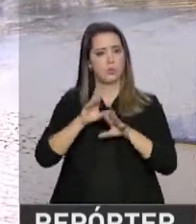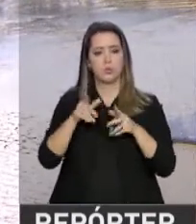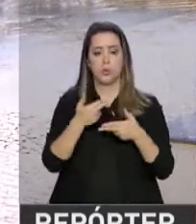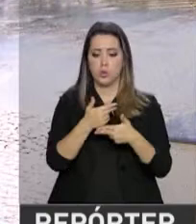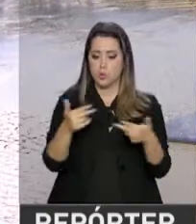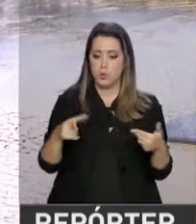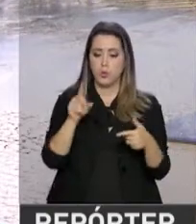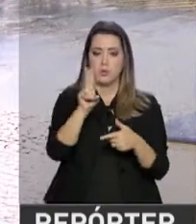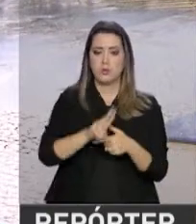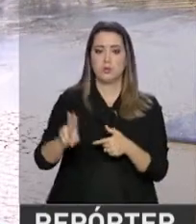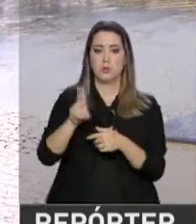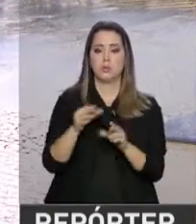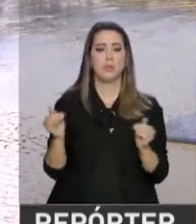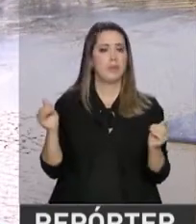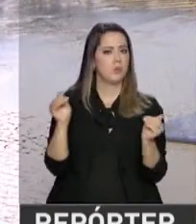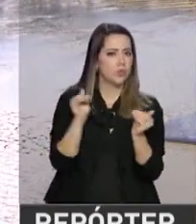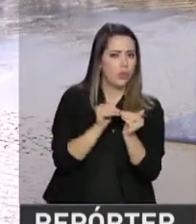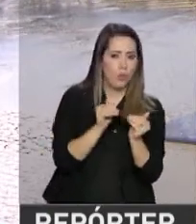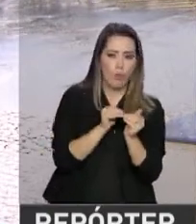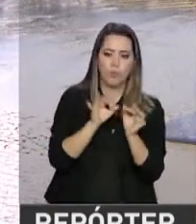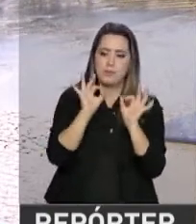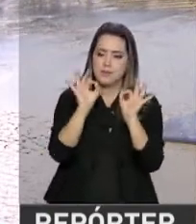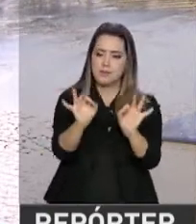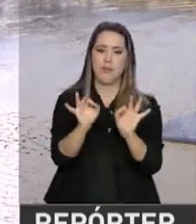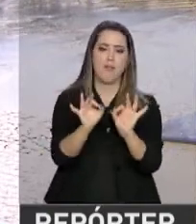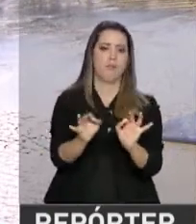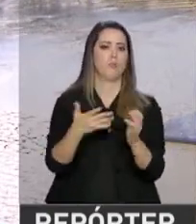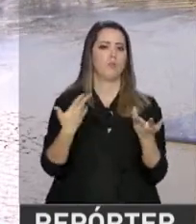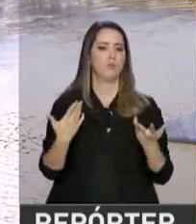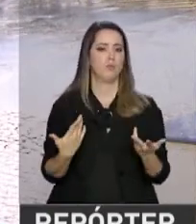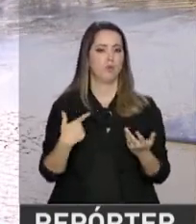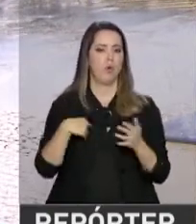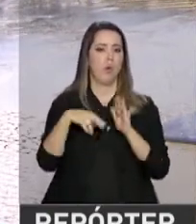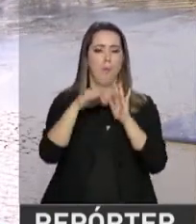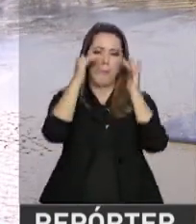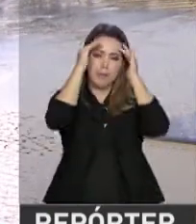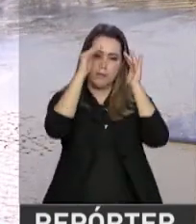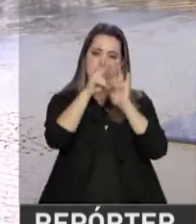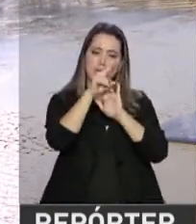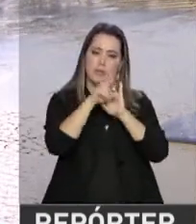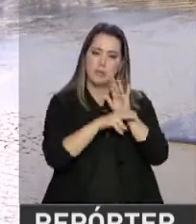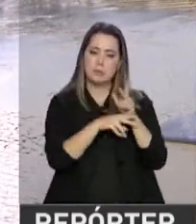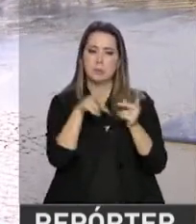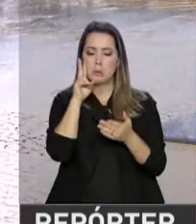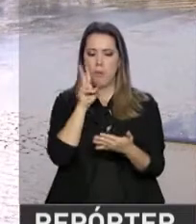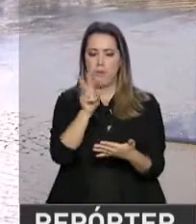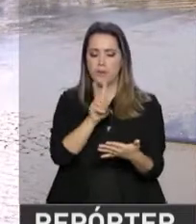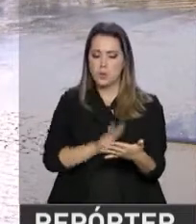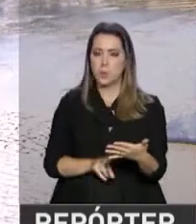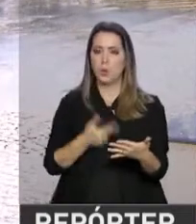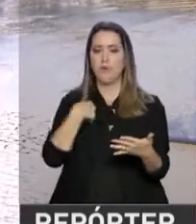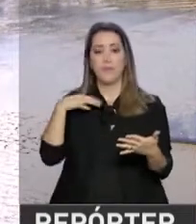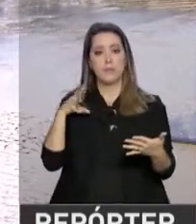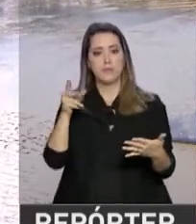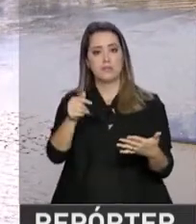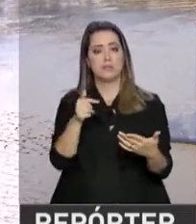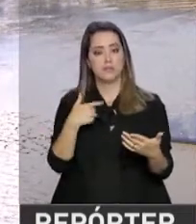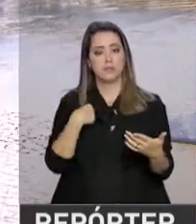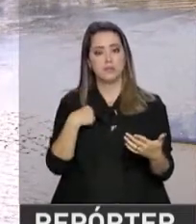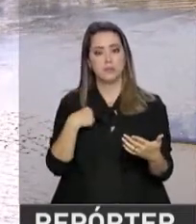são de acordo com a norma são equipamentos que são fiscalizados e são vistoriados